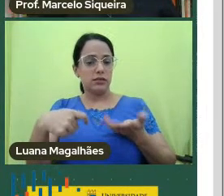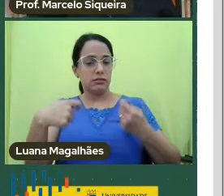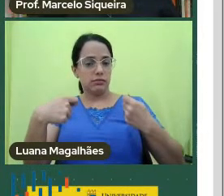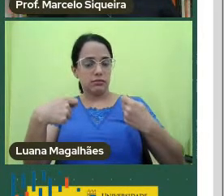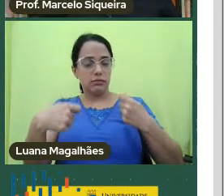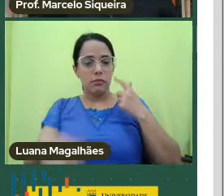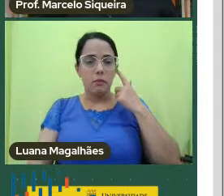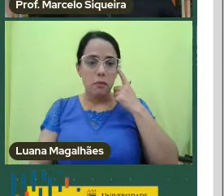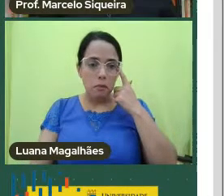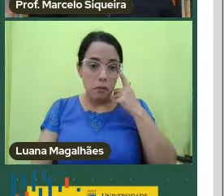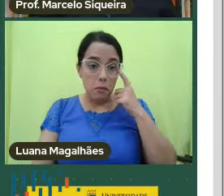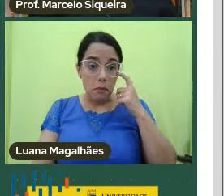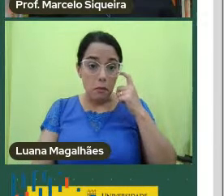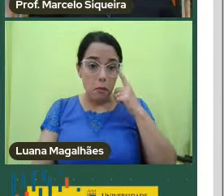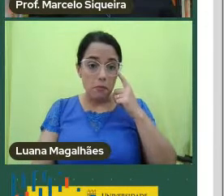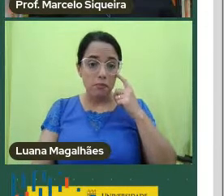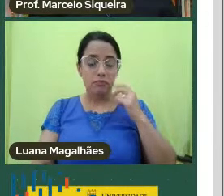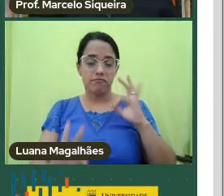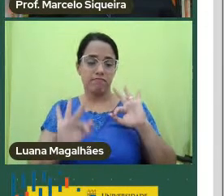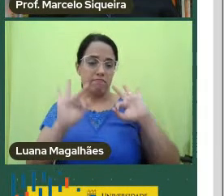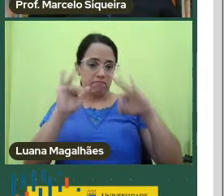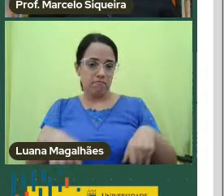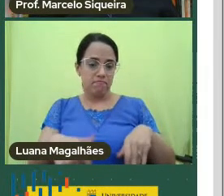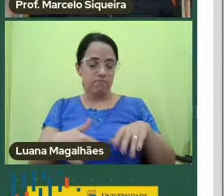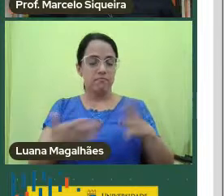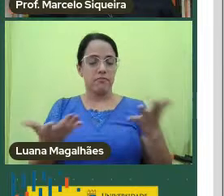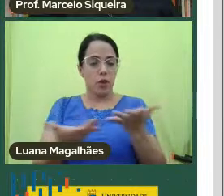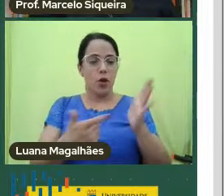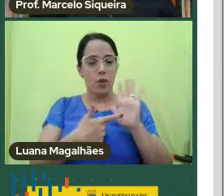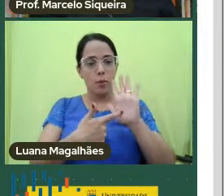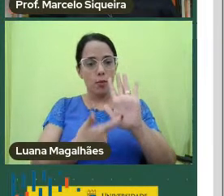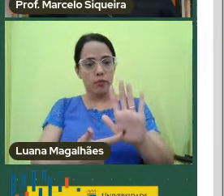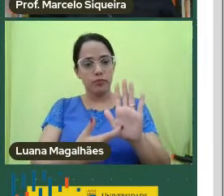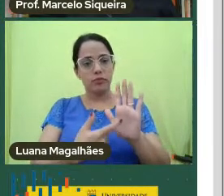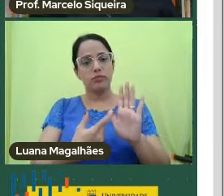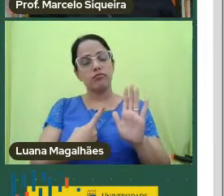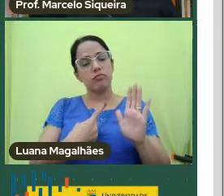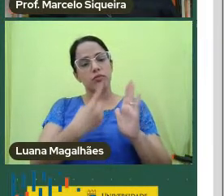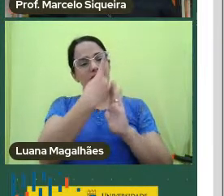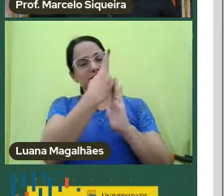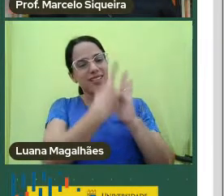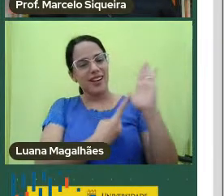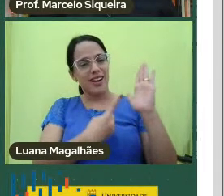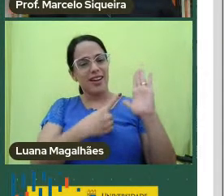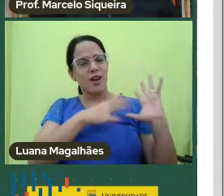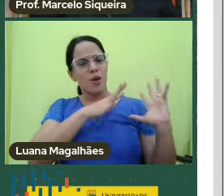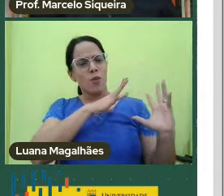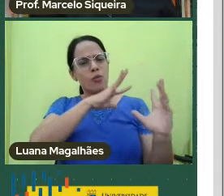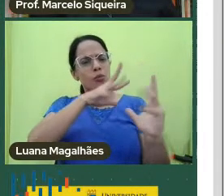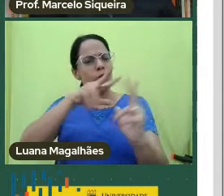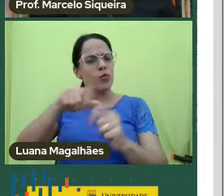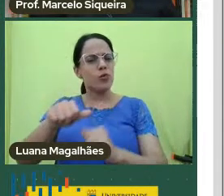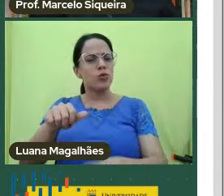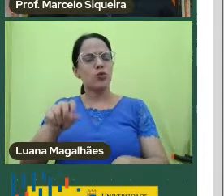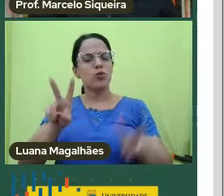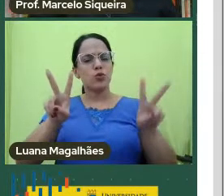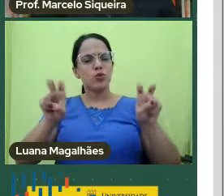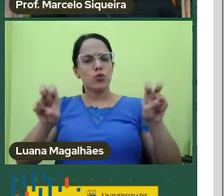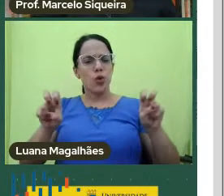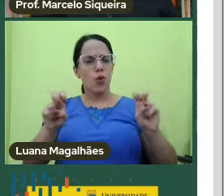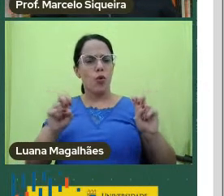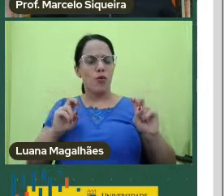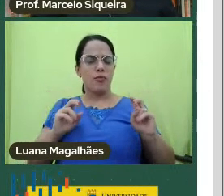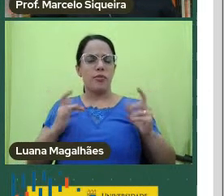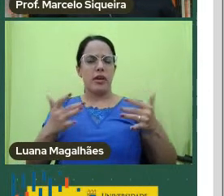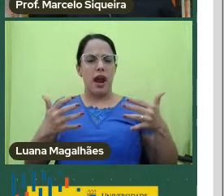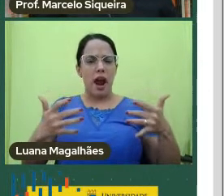senso. Eu termino aqui com a Declaração Universal sobre os Arquivos, falando, né, que os arquivos são